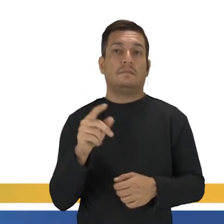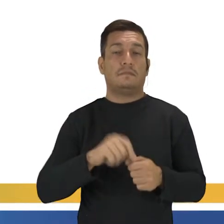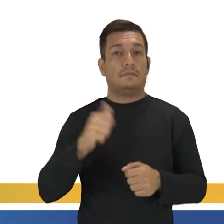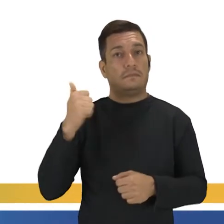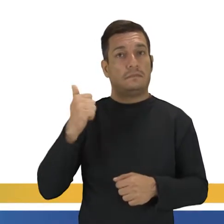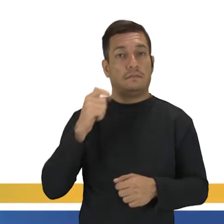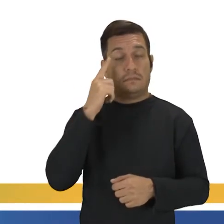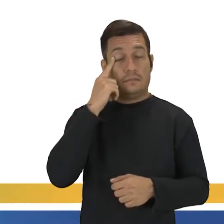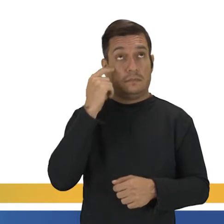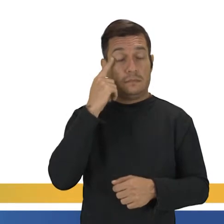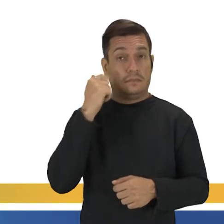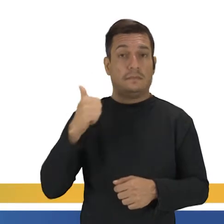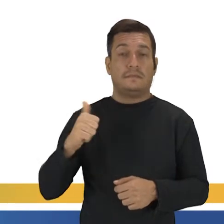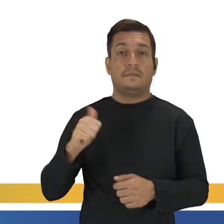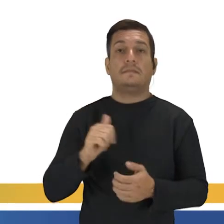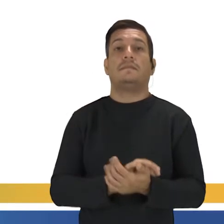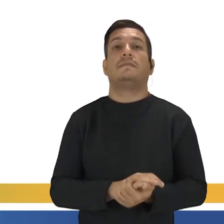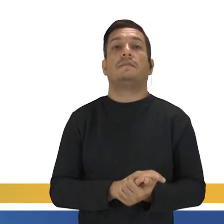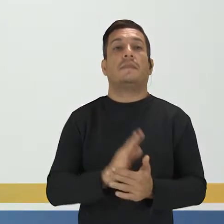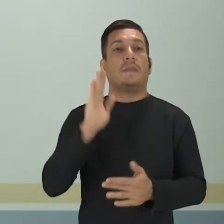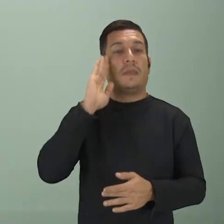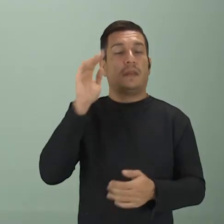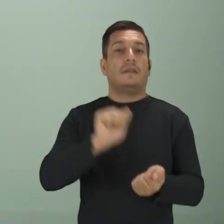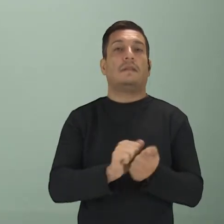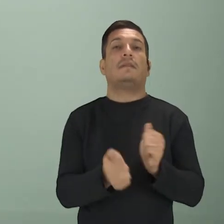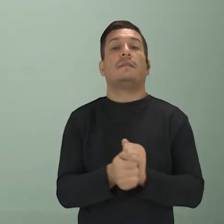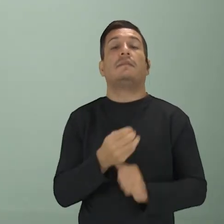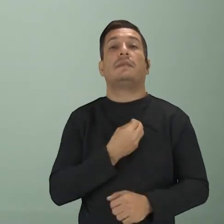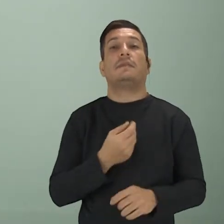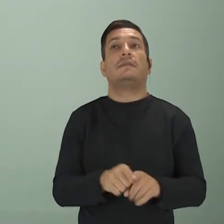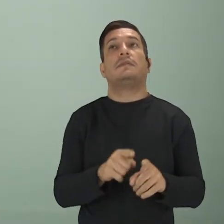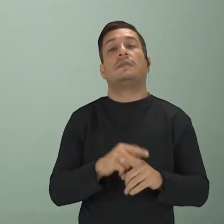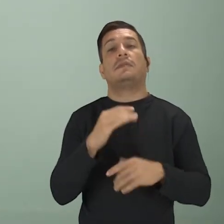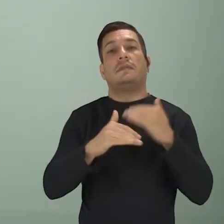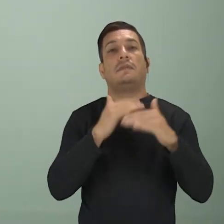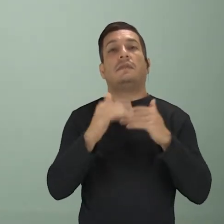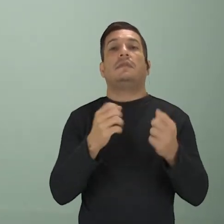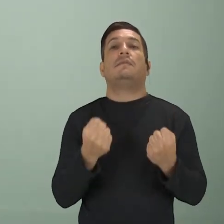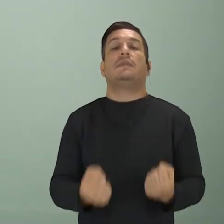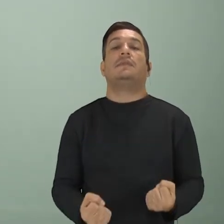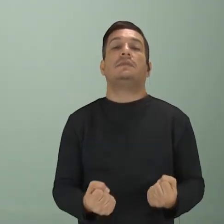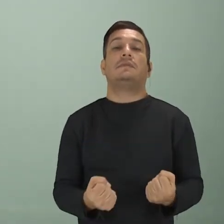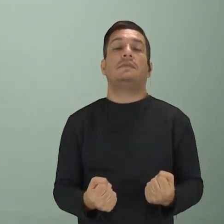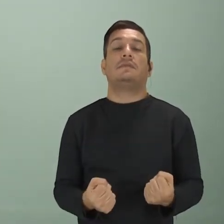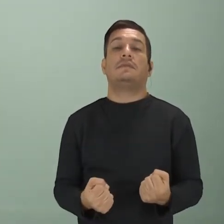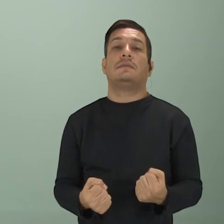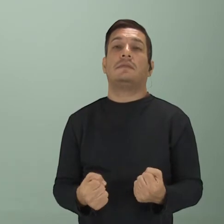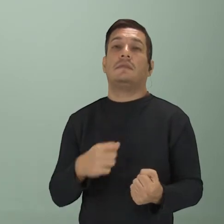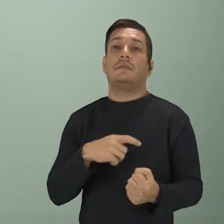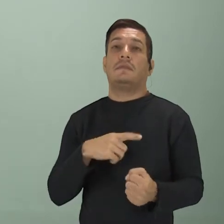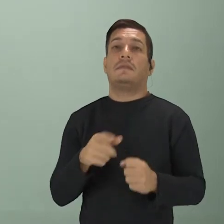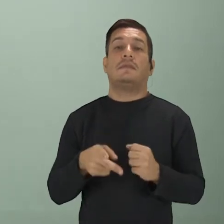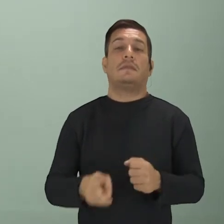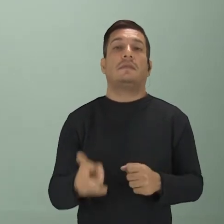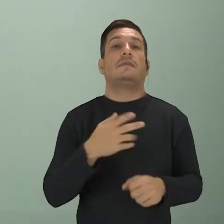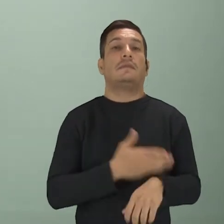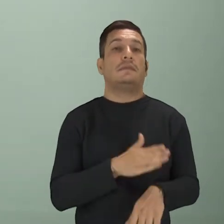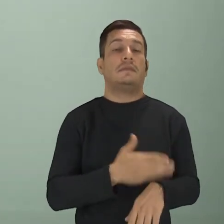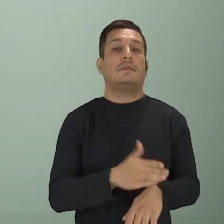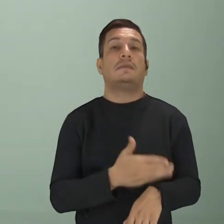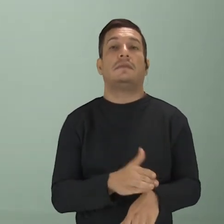que um deles aumenta, o outro tende a reduzir. Um exemplo aí é este indivíduo aí, ele está levantando nada mais,